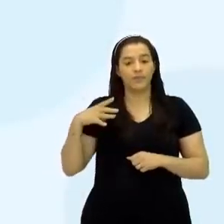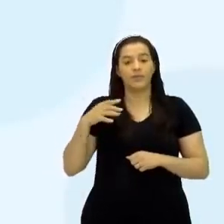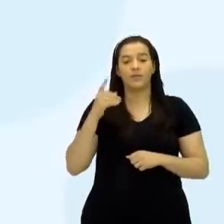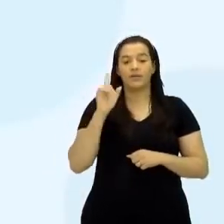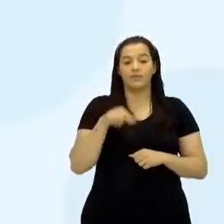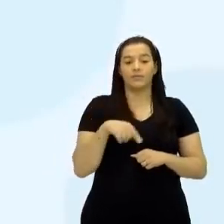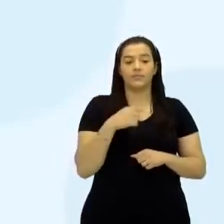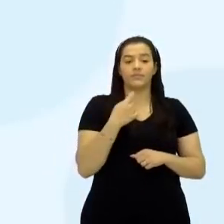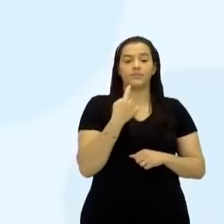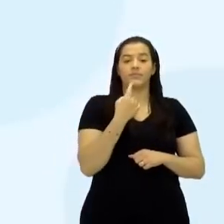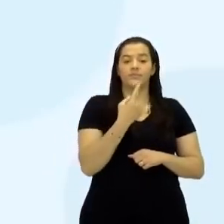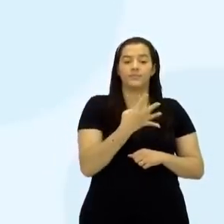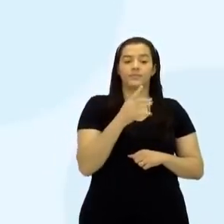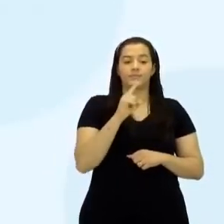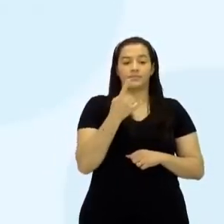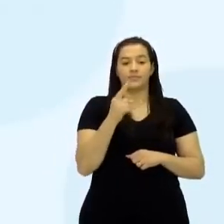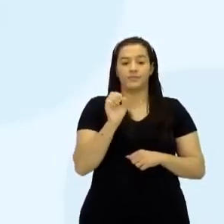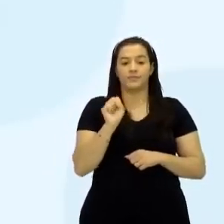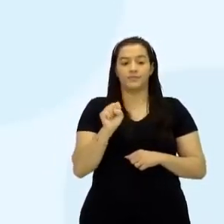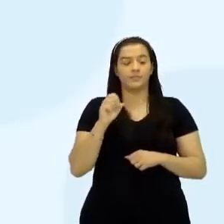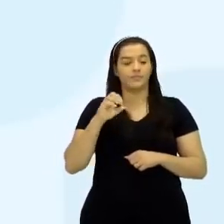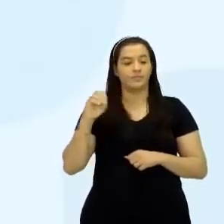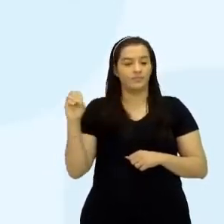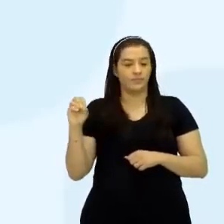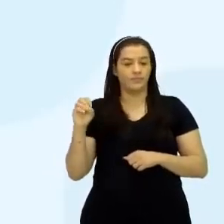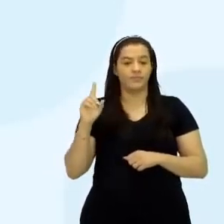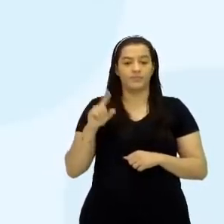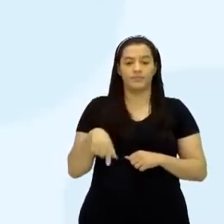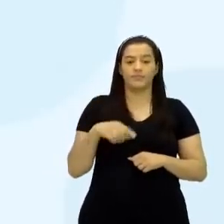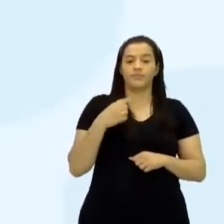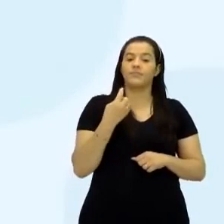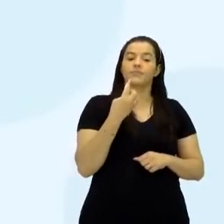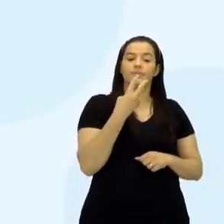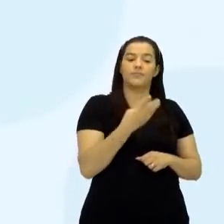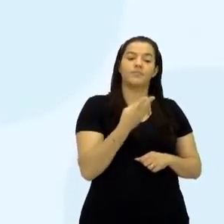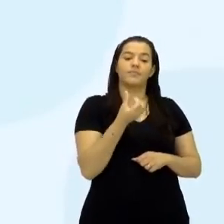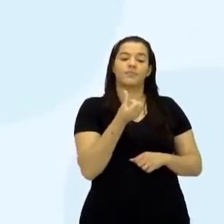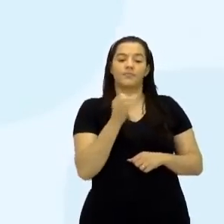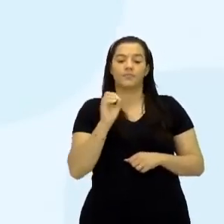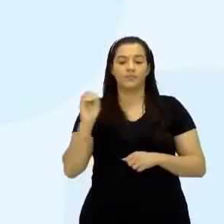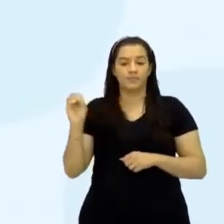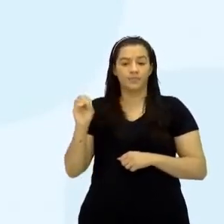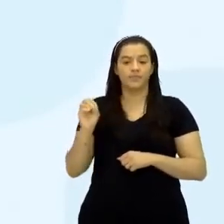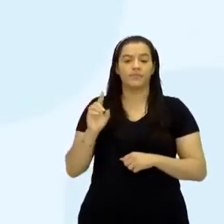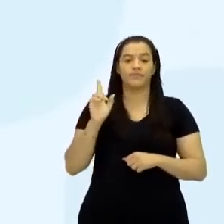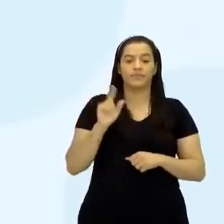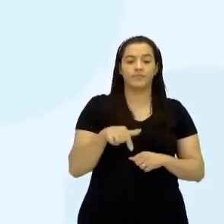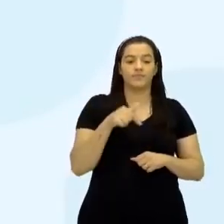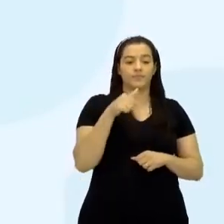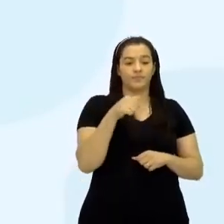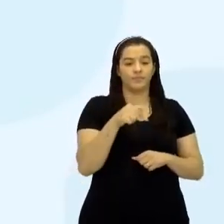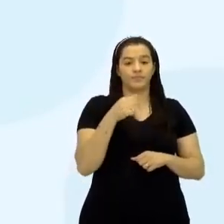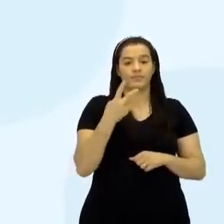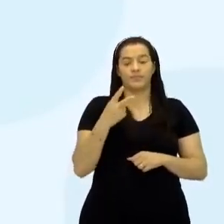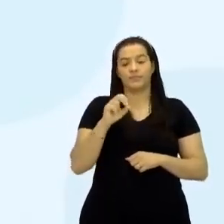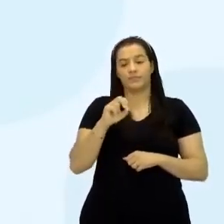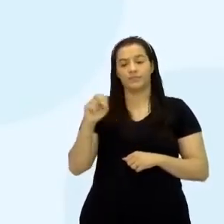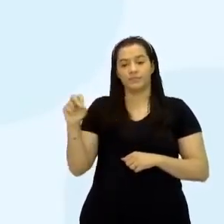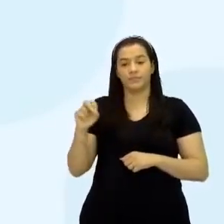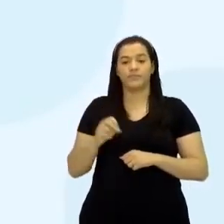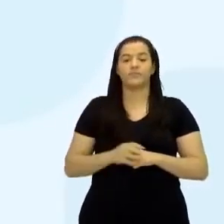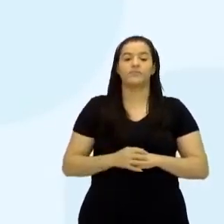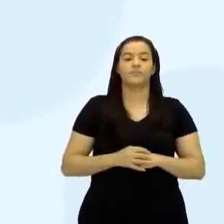4 vezes 1.800, 1.800 mais 1.800 dá 3.600. Com 3.600, 7.200. Costuma